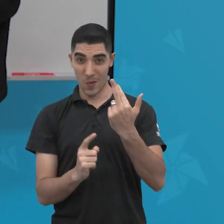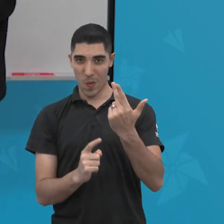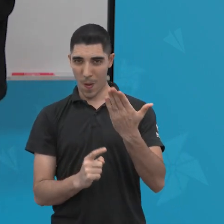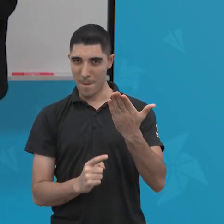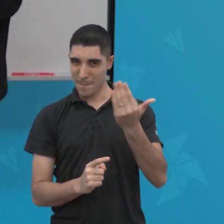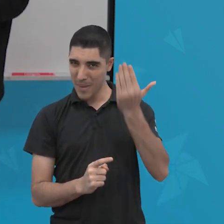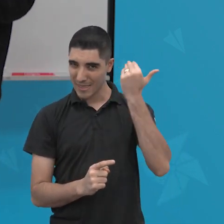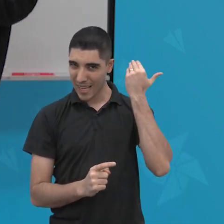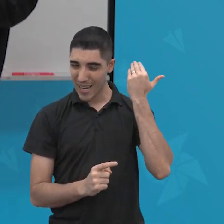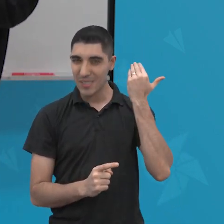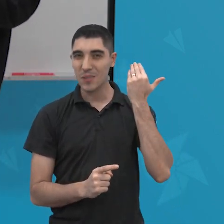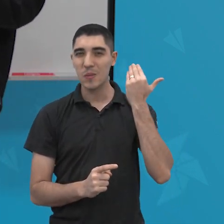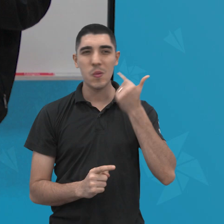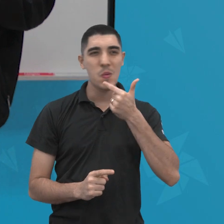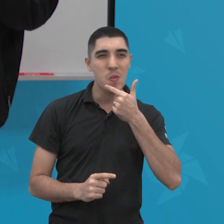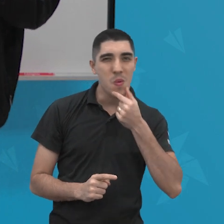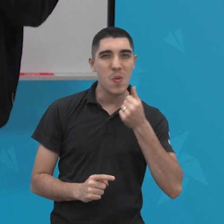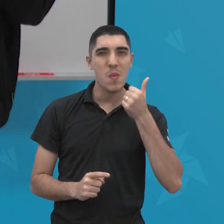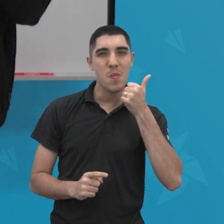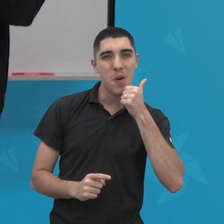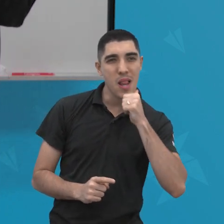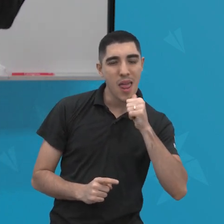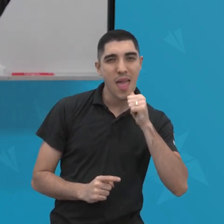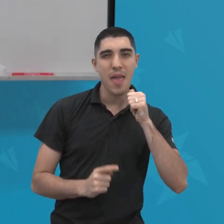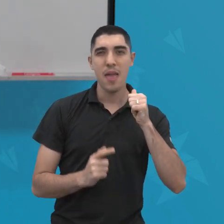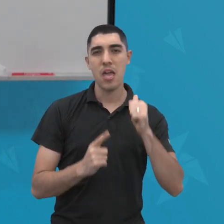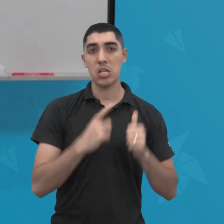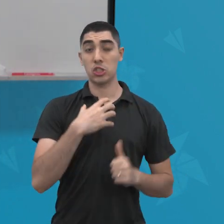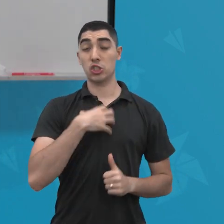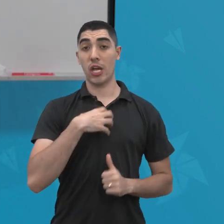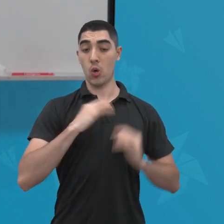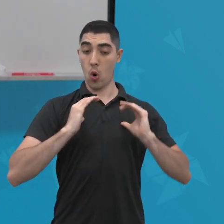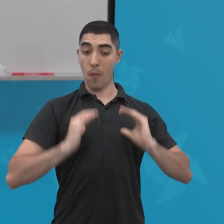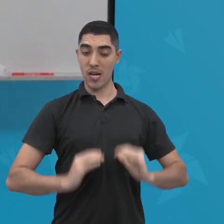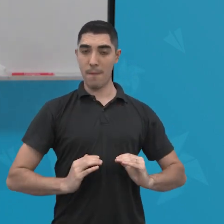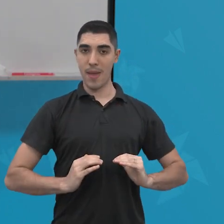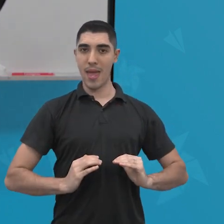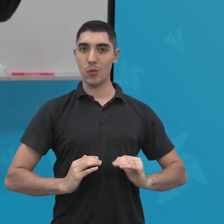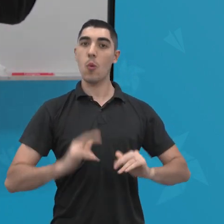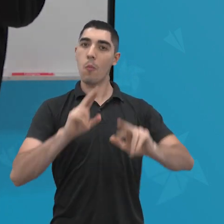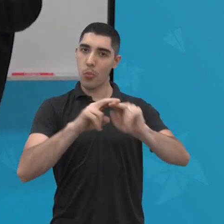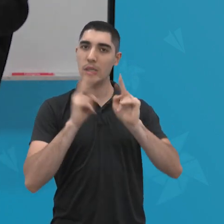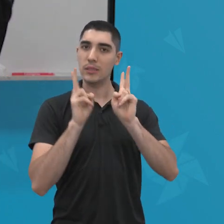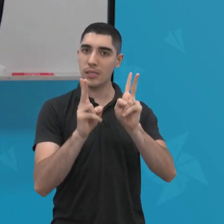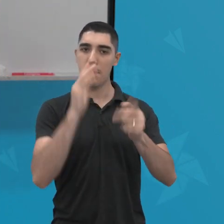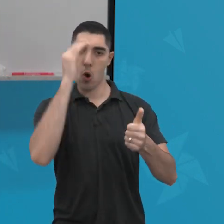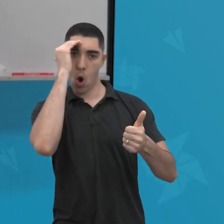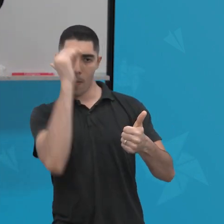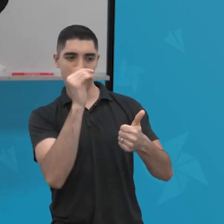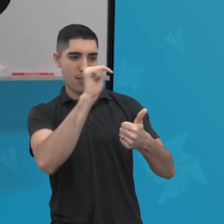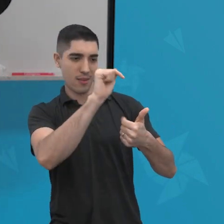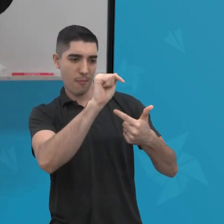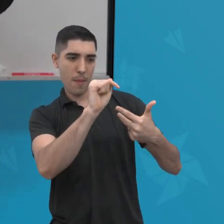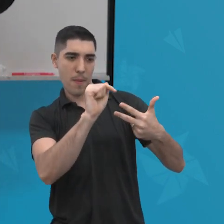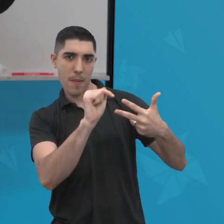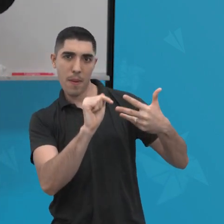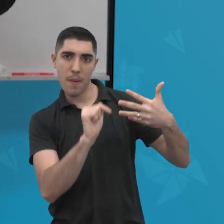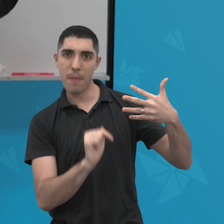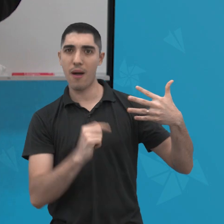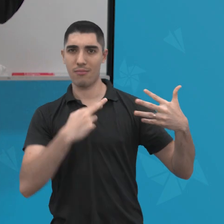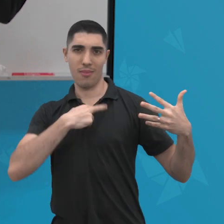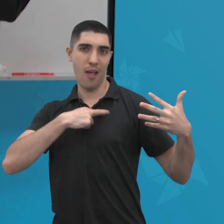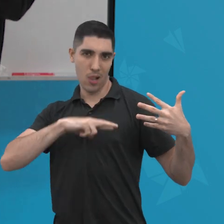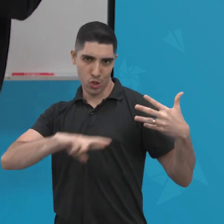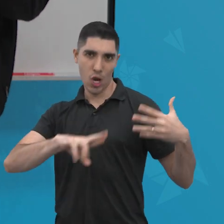e mulheres que se comportavam de uma determinada maneira, animados por todo esse espírito